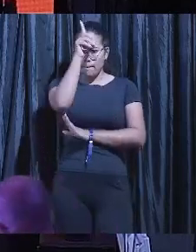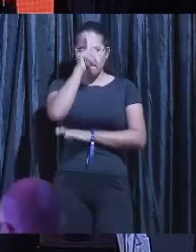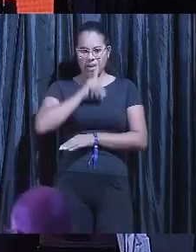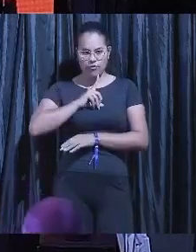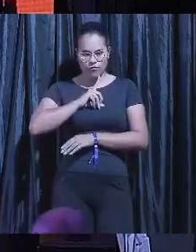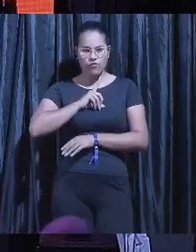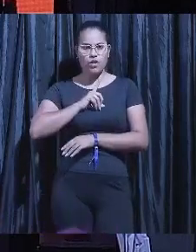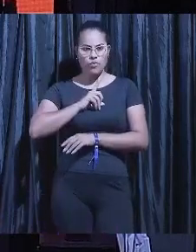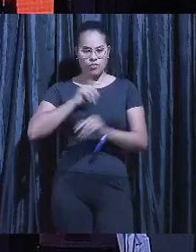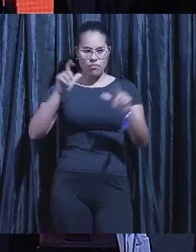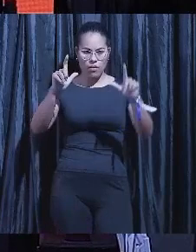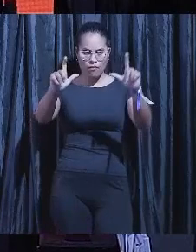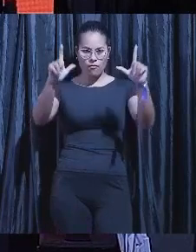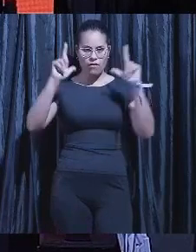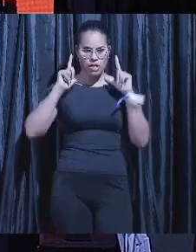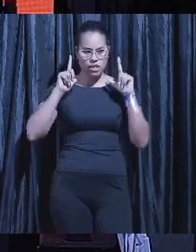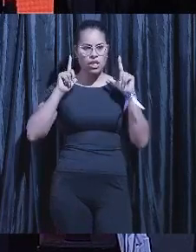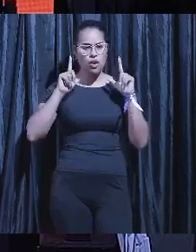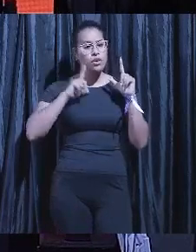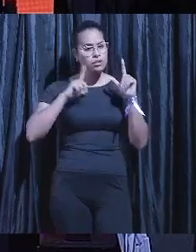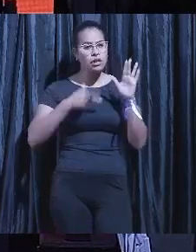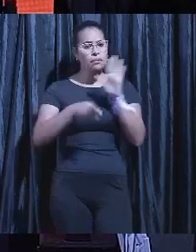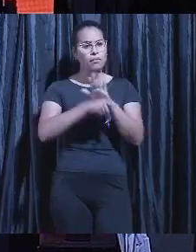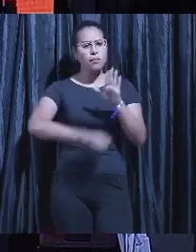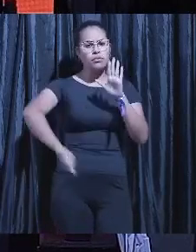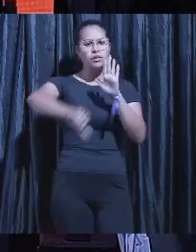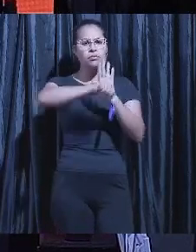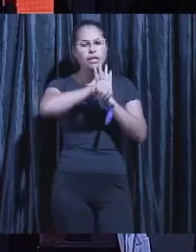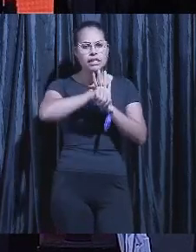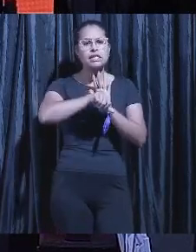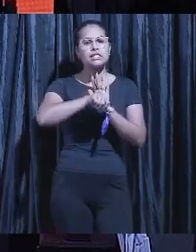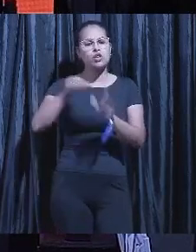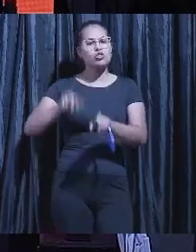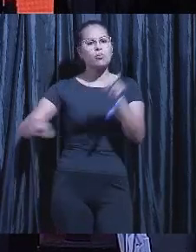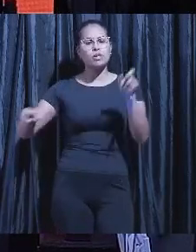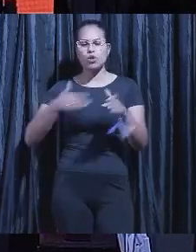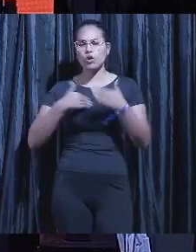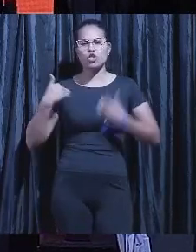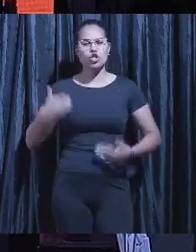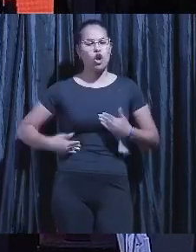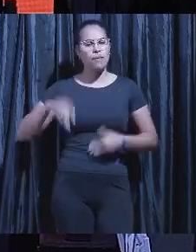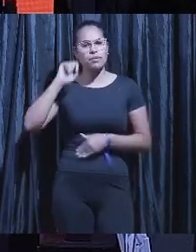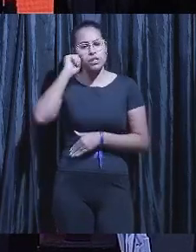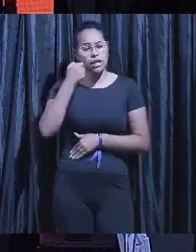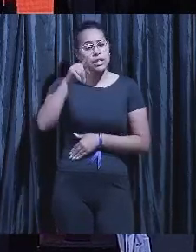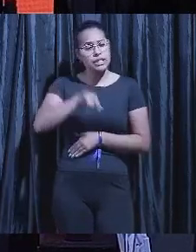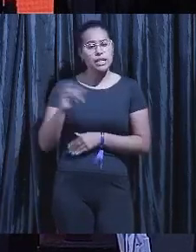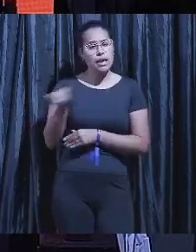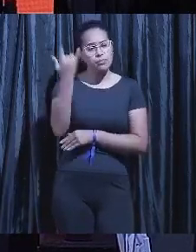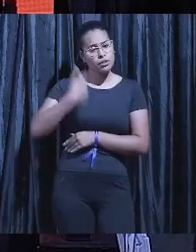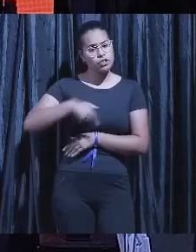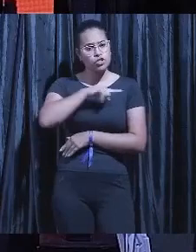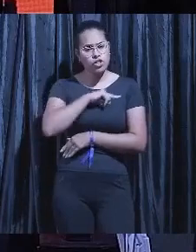facial, ele está num lugar também de criminalização dos corpos pretos. Então, por isso que é importante pensar